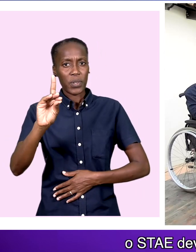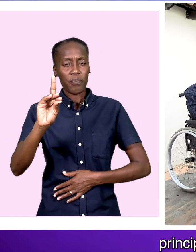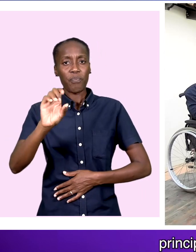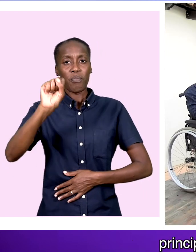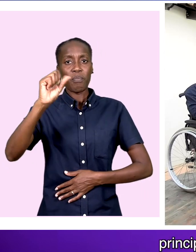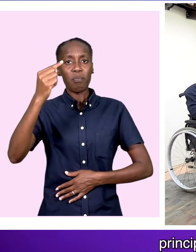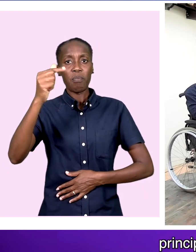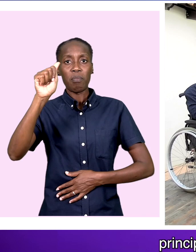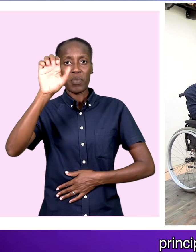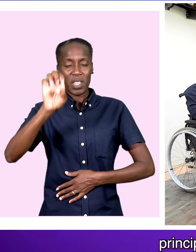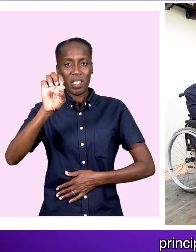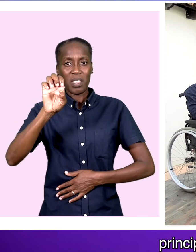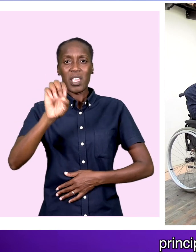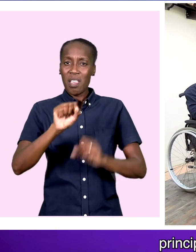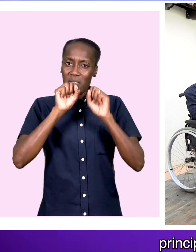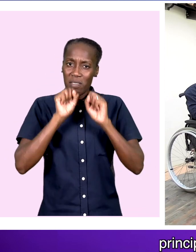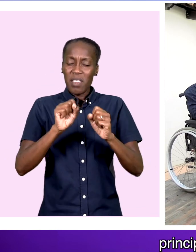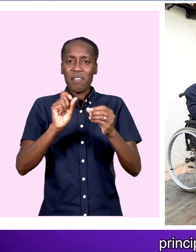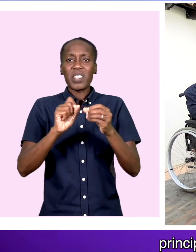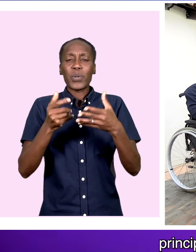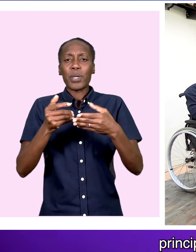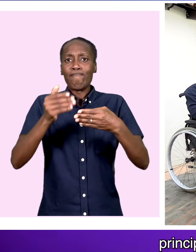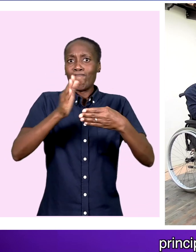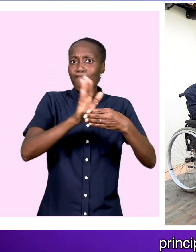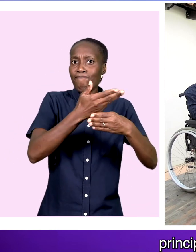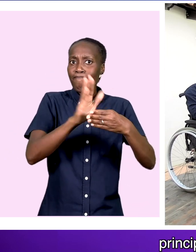recenseamento, principalmente esses que apresentam maior dificuldade, maior